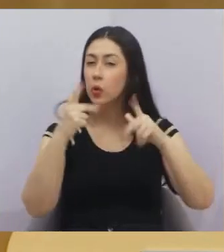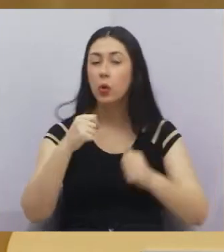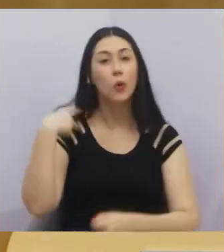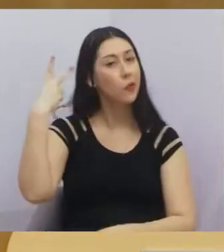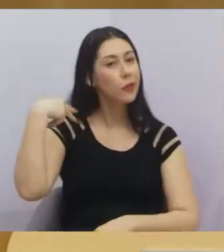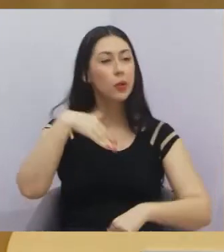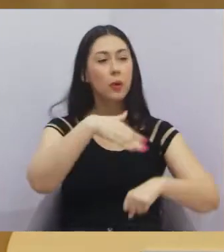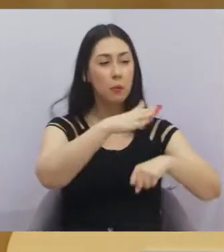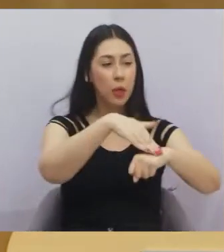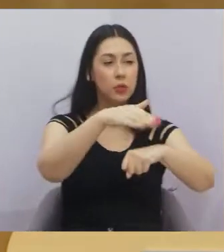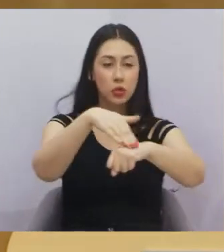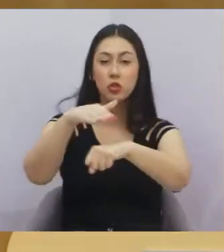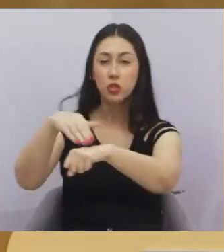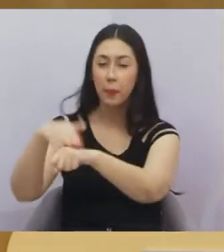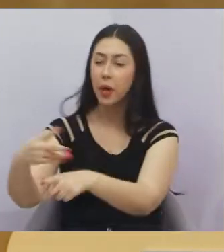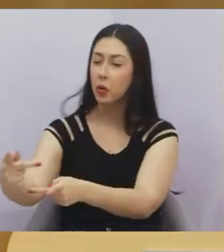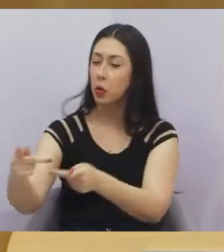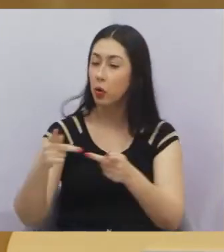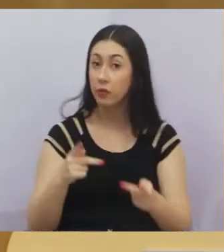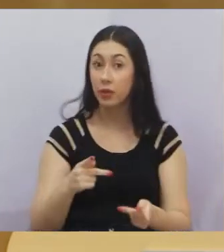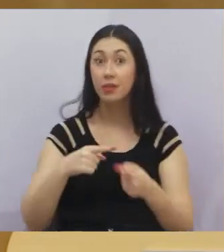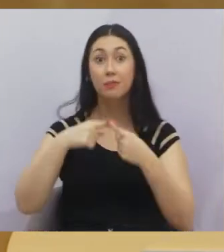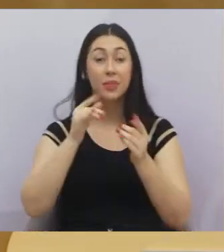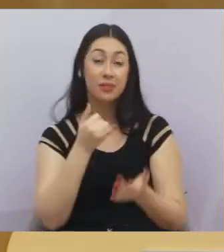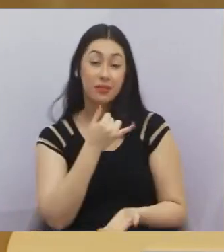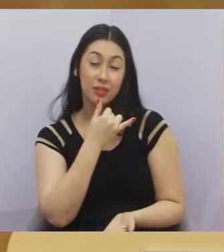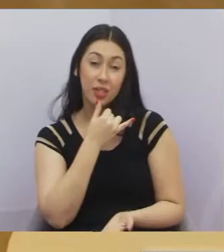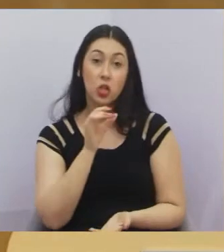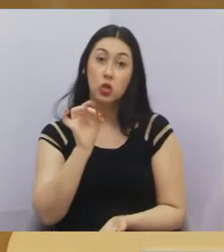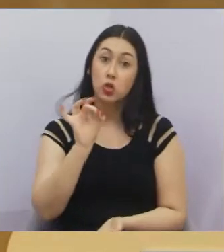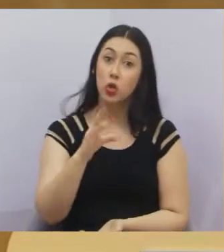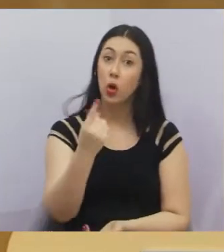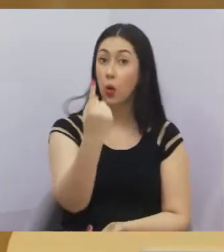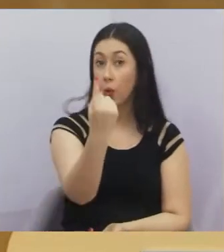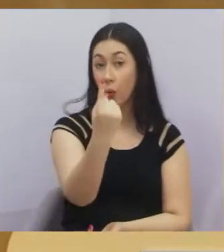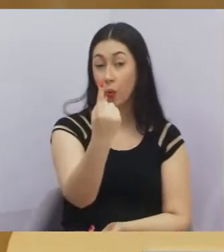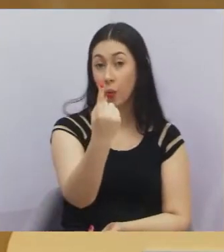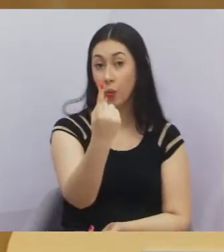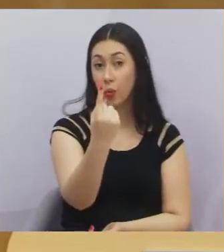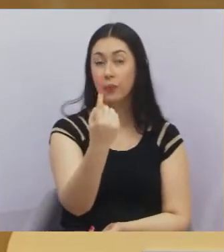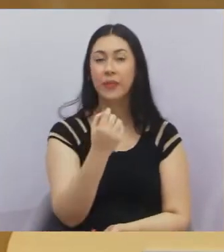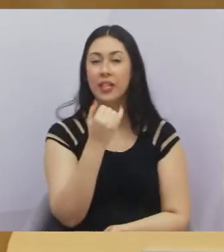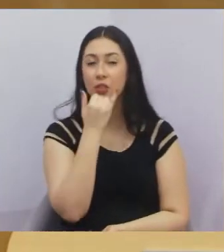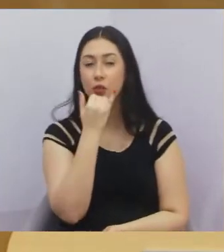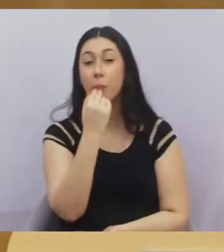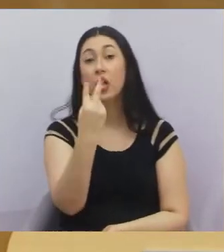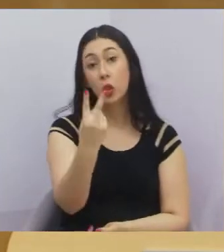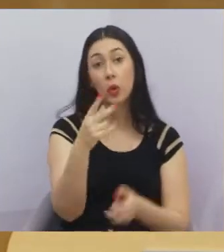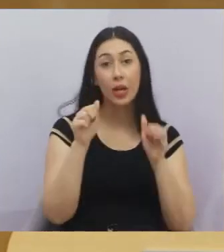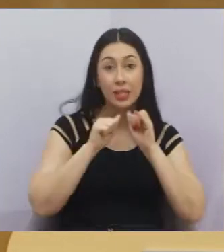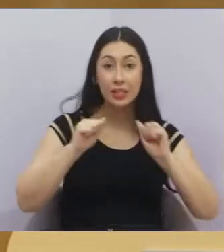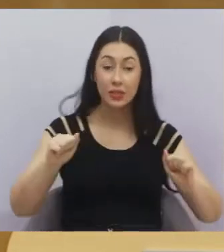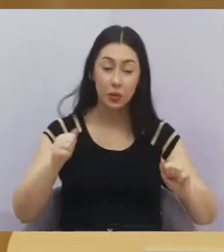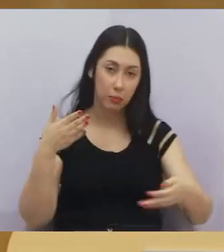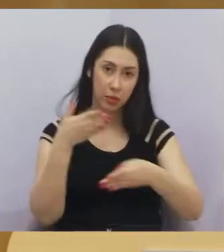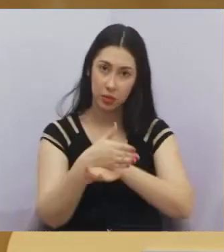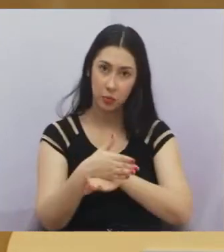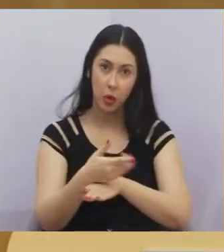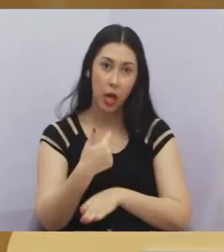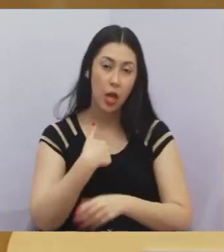convocados para esta reunião. Infelizmente, somente dois assessores estiveram presentes, e eu e o